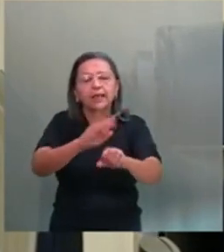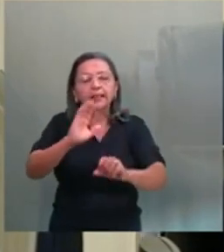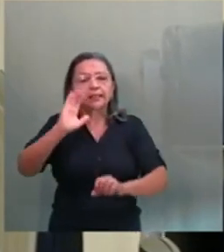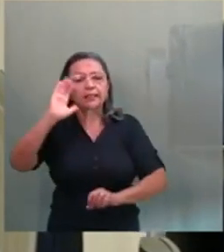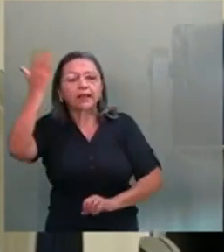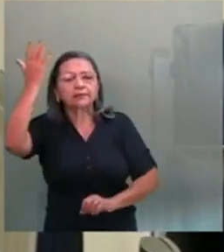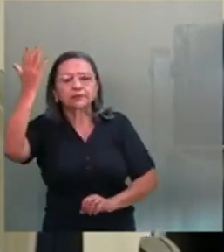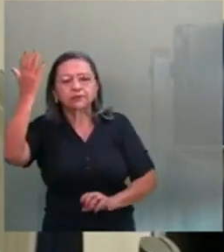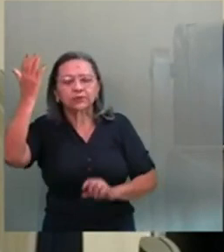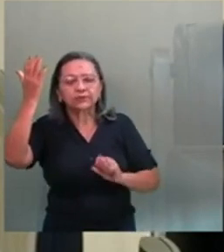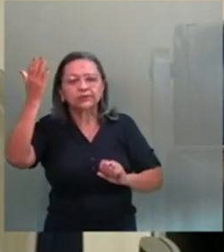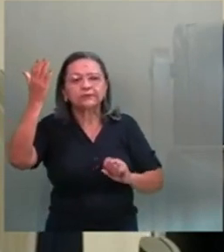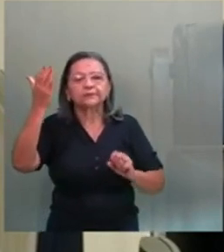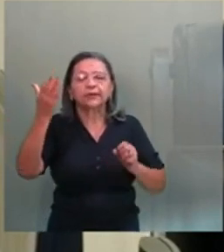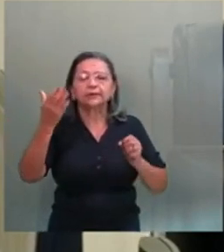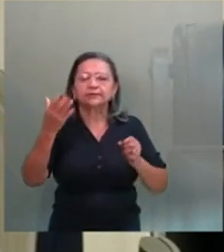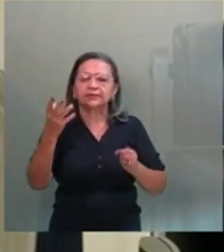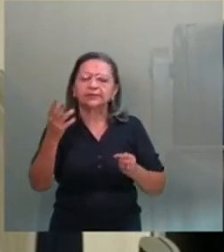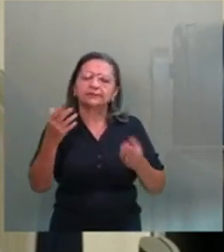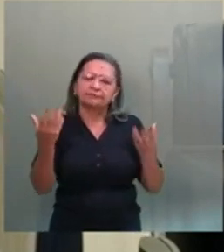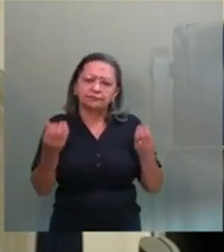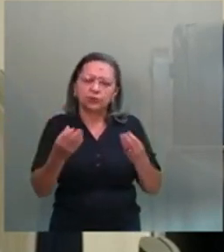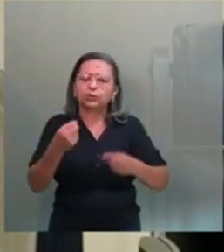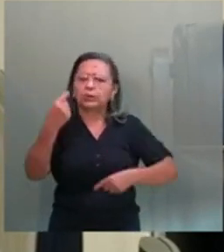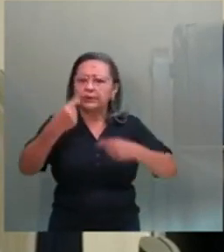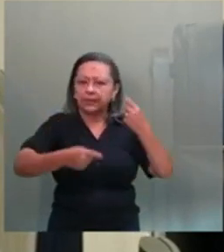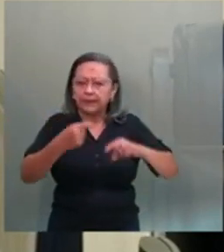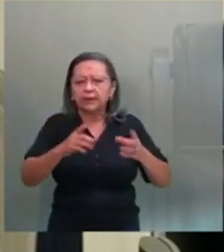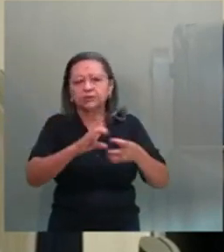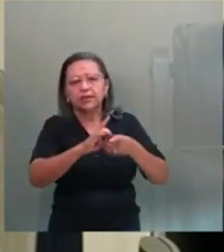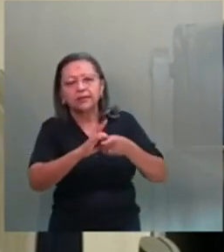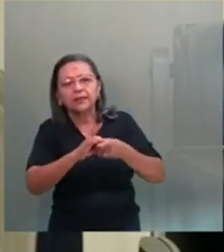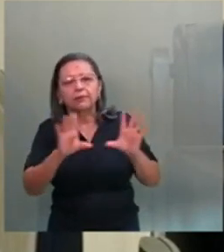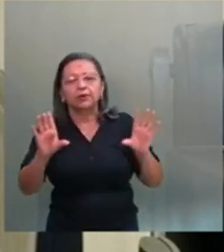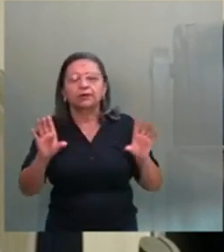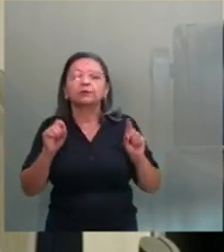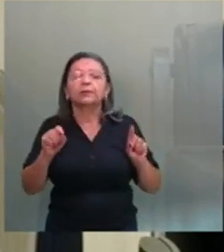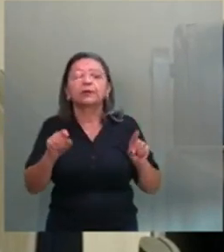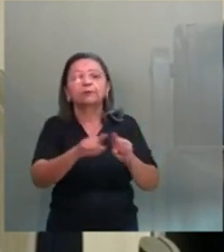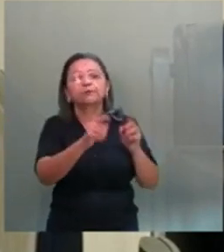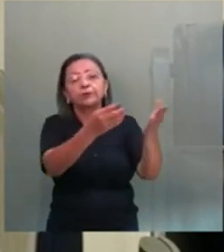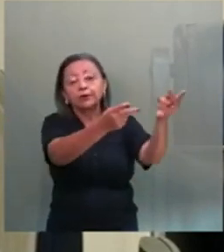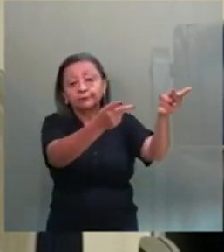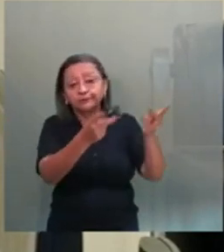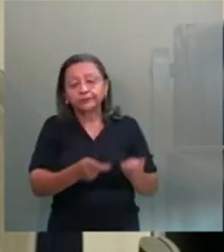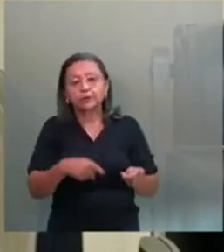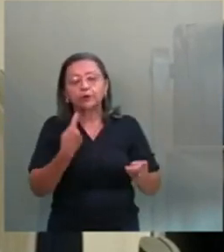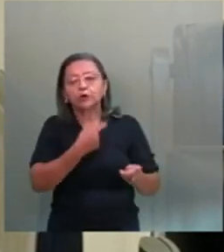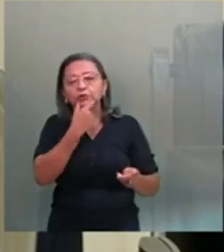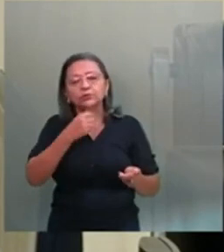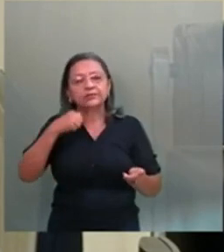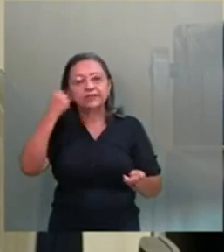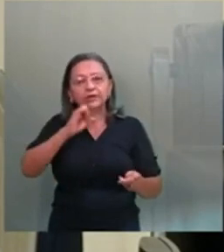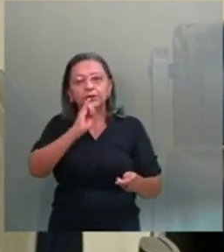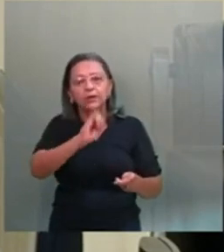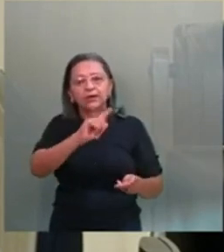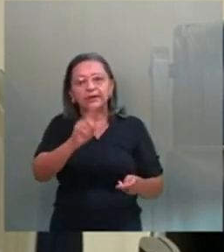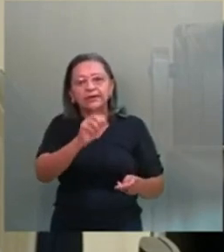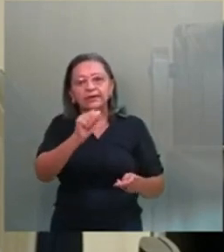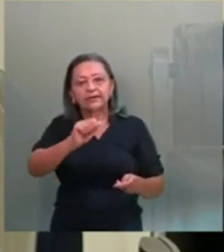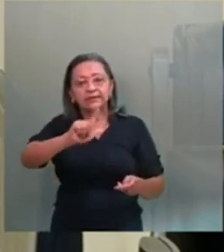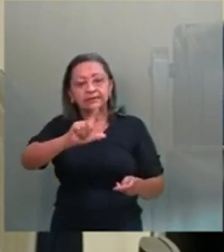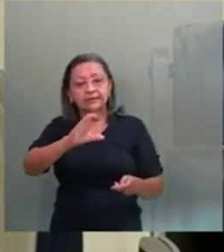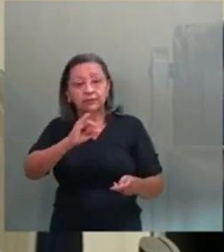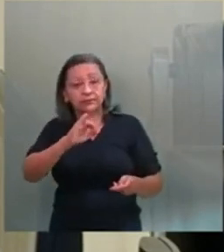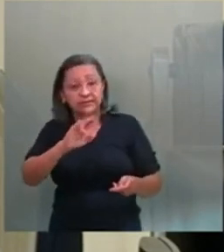decisões debaixo, naturalmente, um debate muito democrático. Quero convidar nosso senador Isalci Lucas, que é